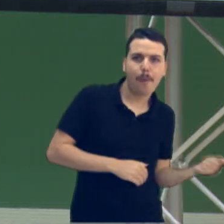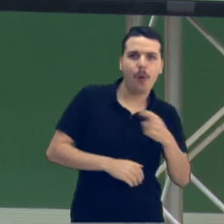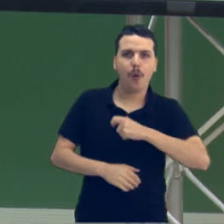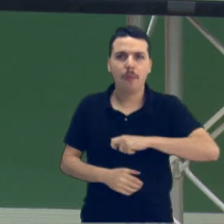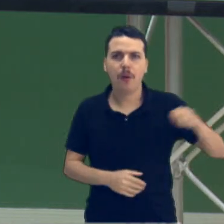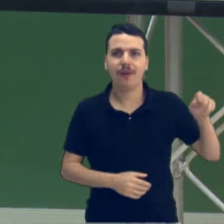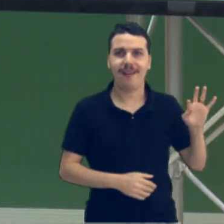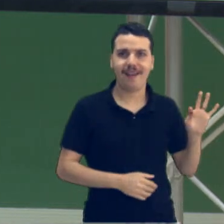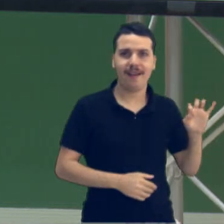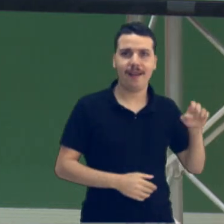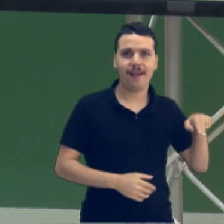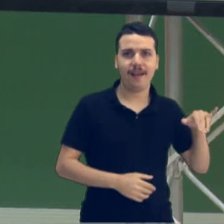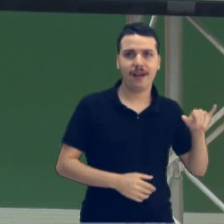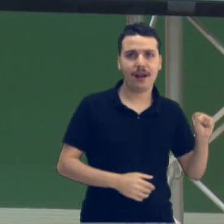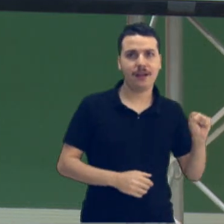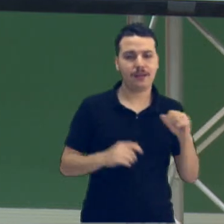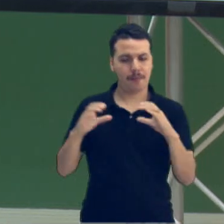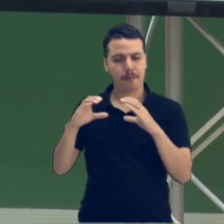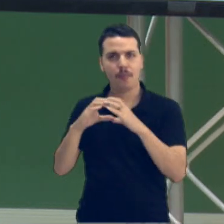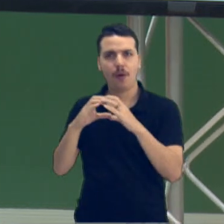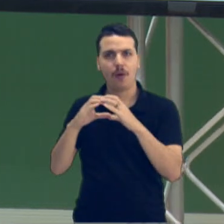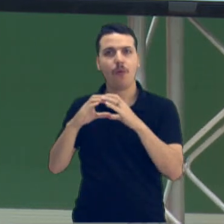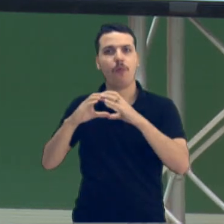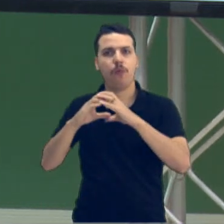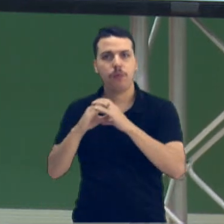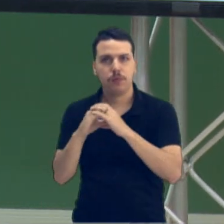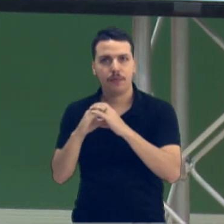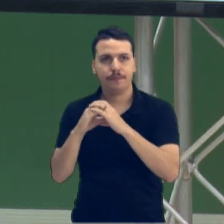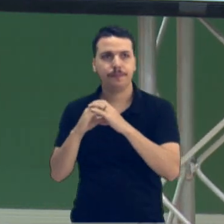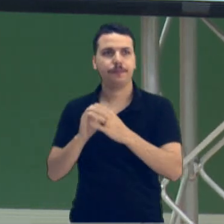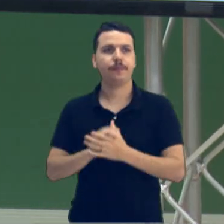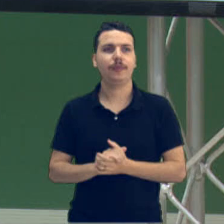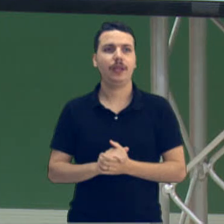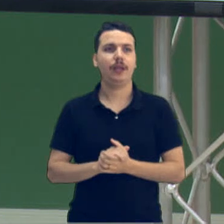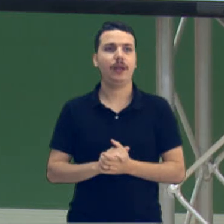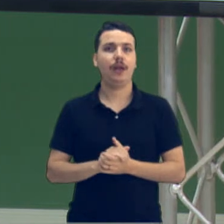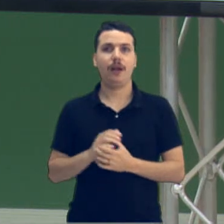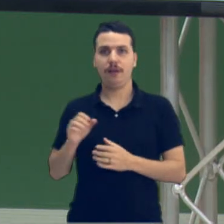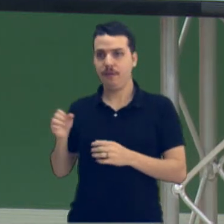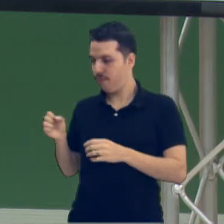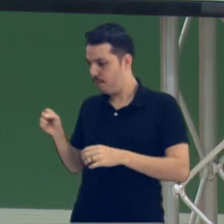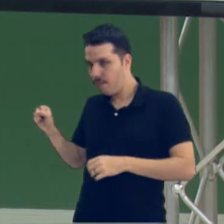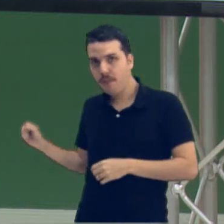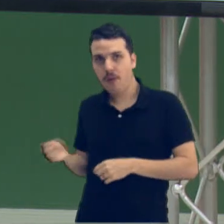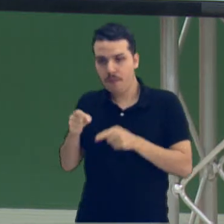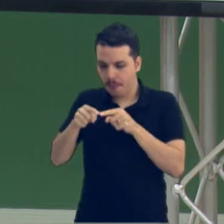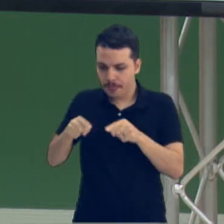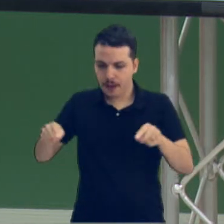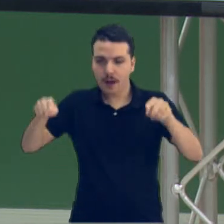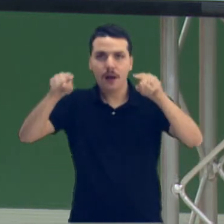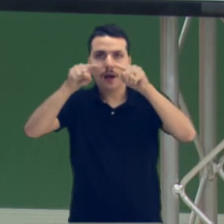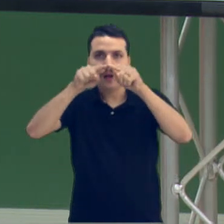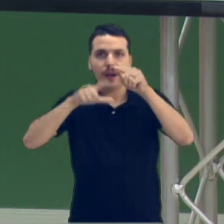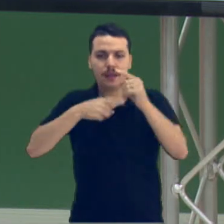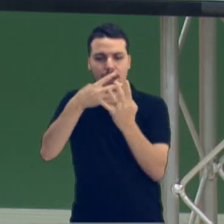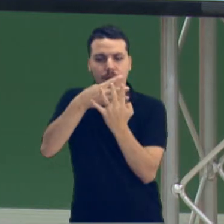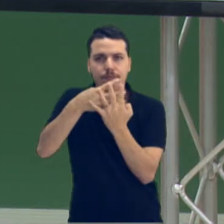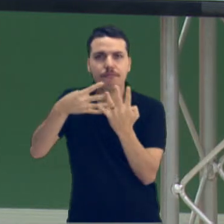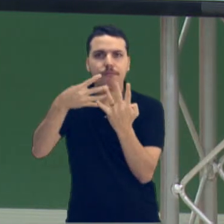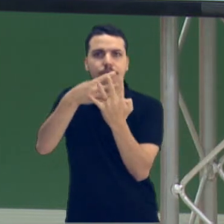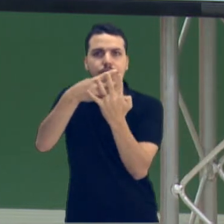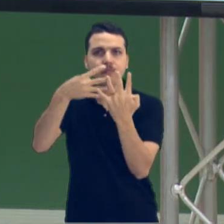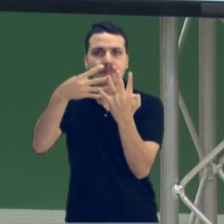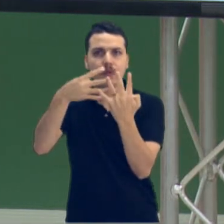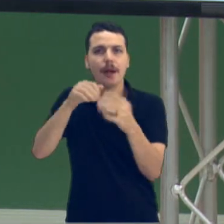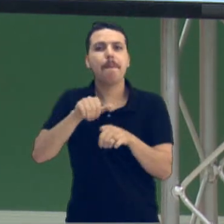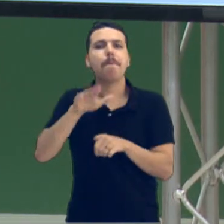É uma raquete que possui uma tela, tá? Então provavelmente bastante leve, mais